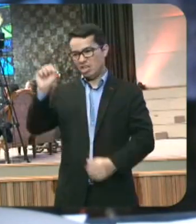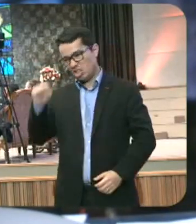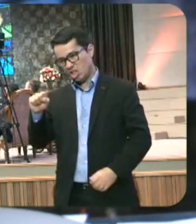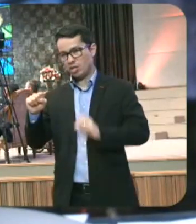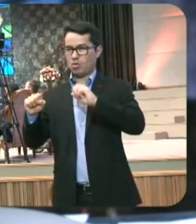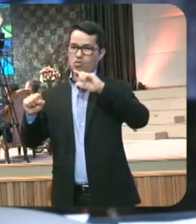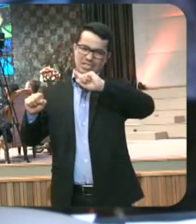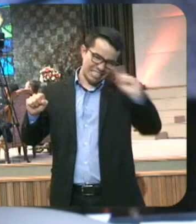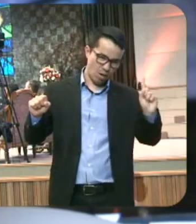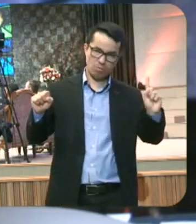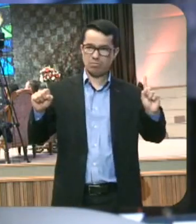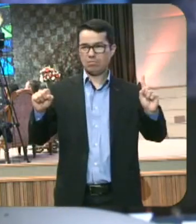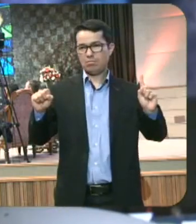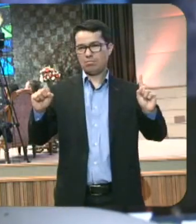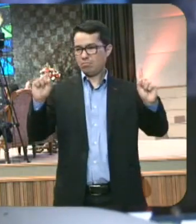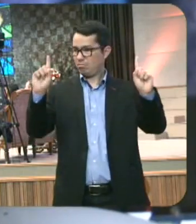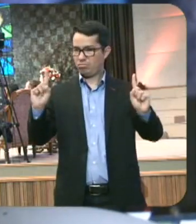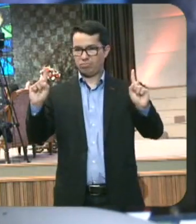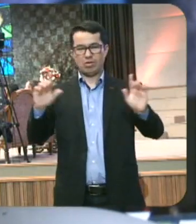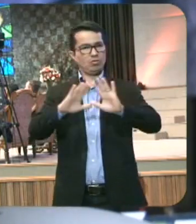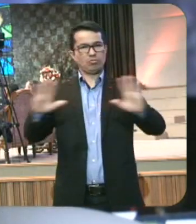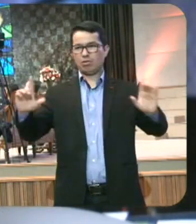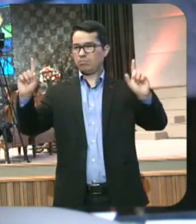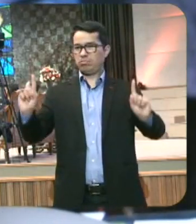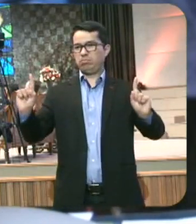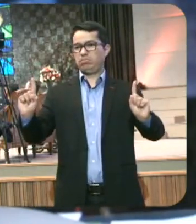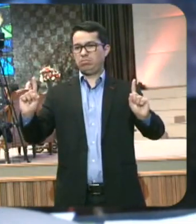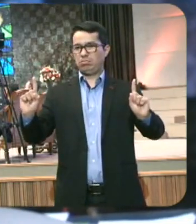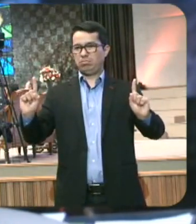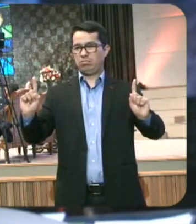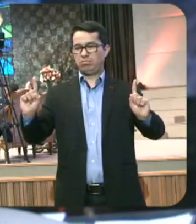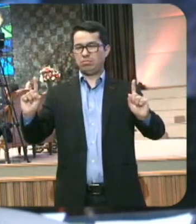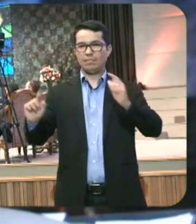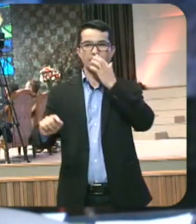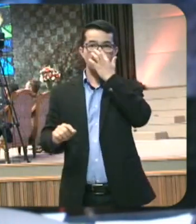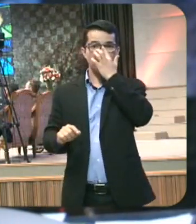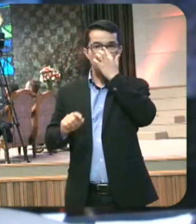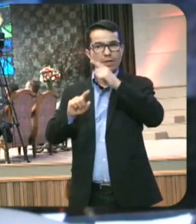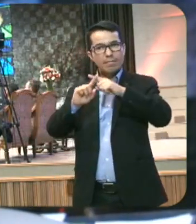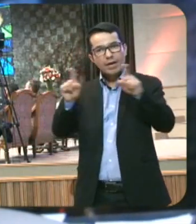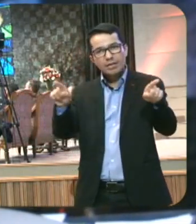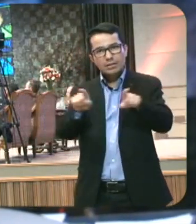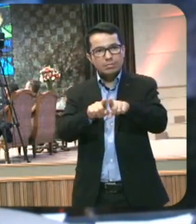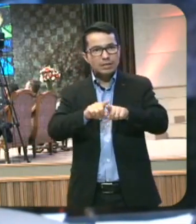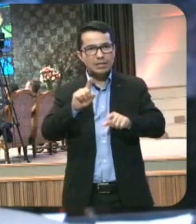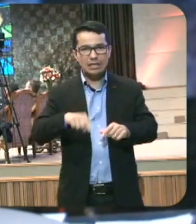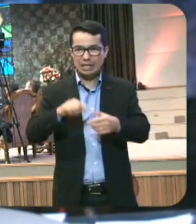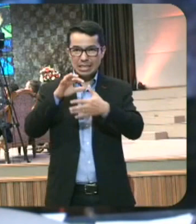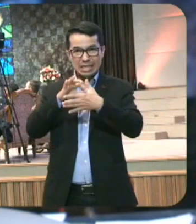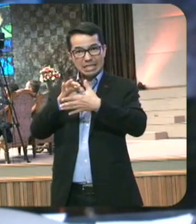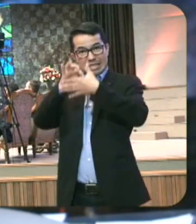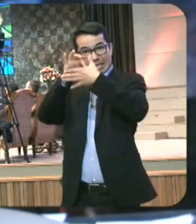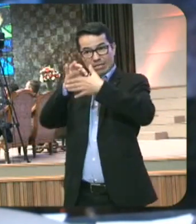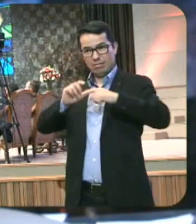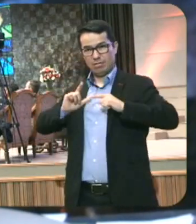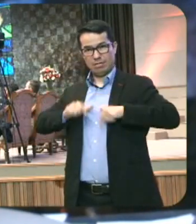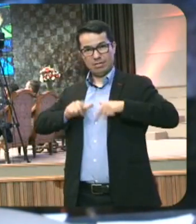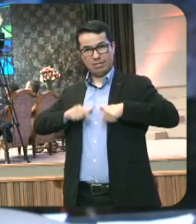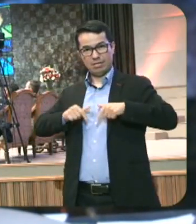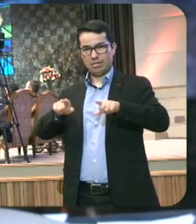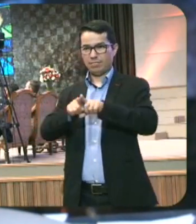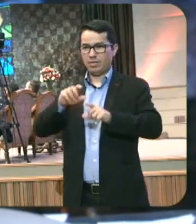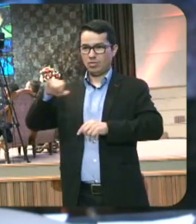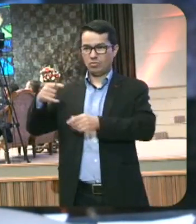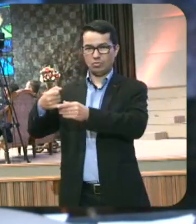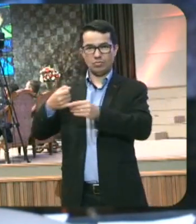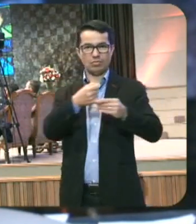E interessante porque esse também foi o entendimento dos líderes de Israel. E olha só o que a Bíblia vai dizer para a gente em